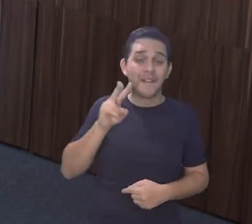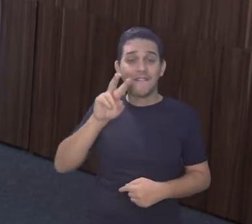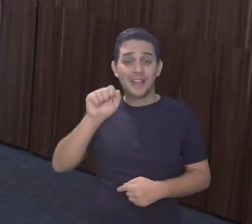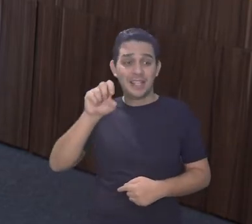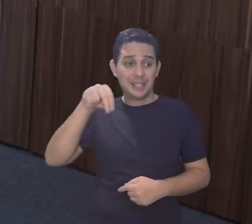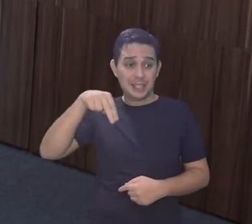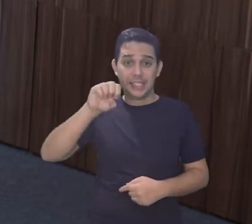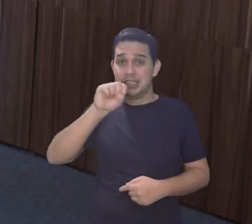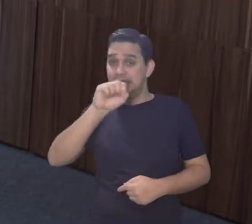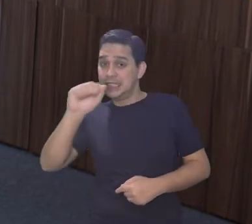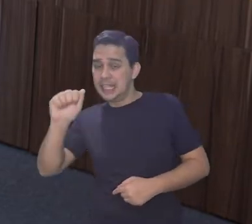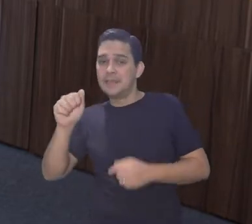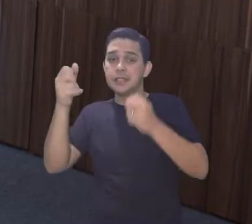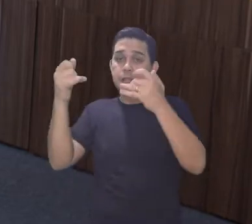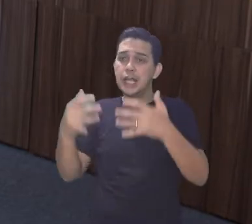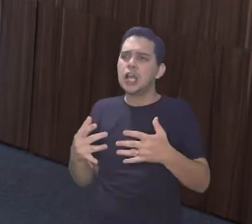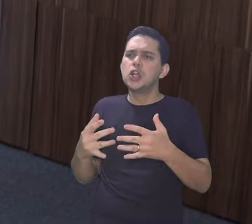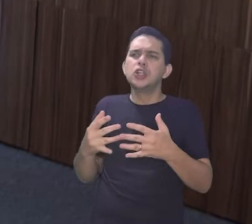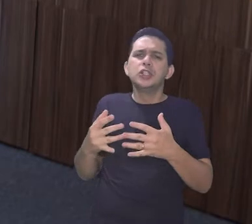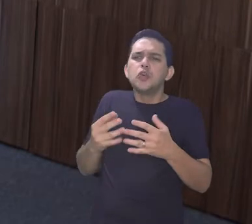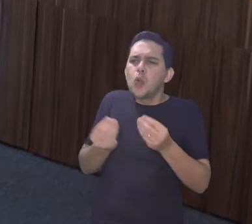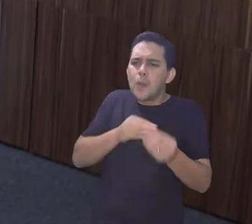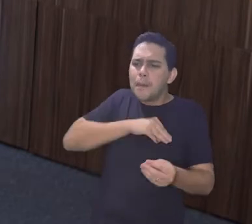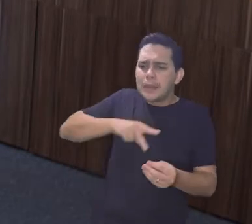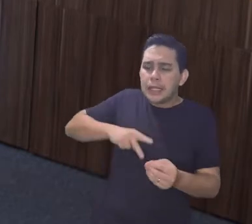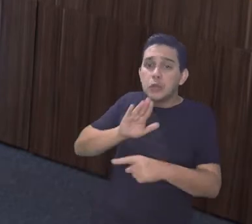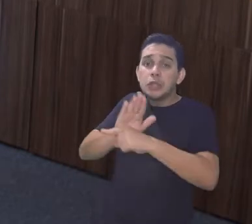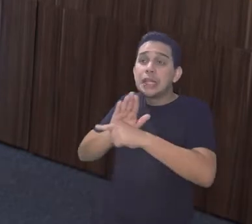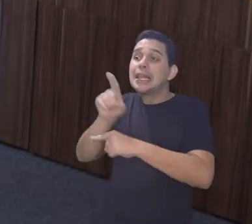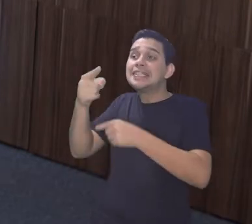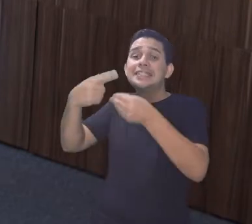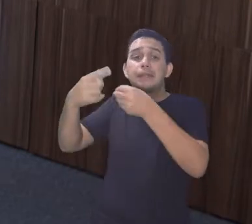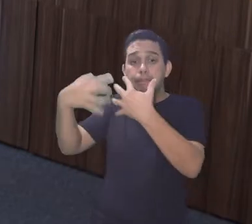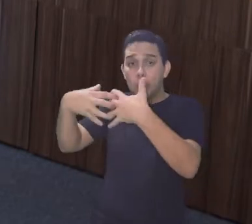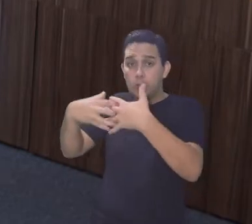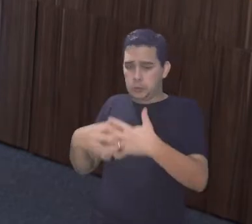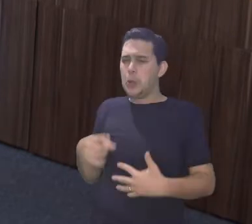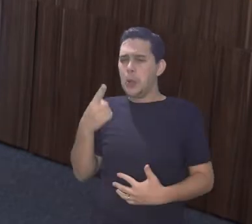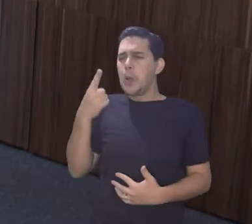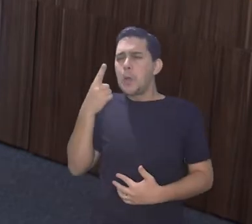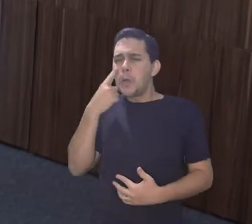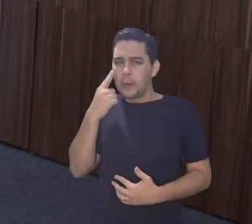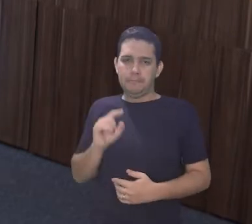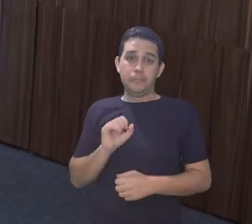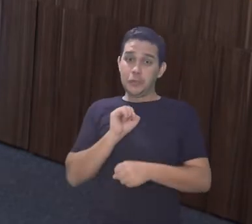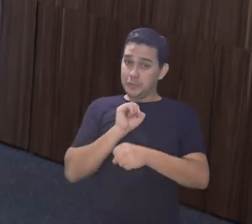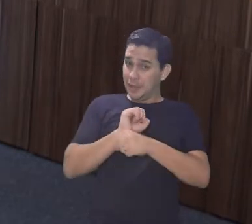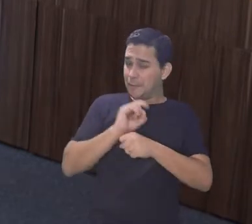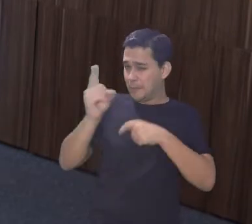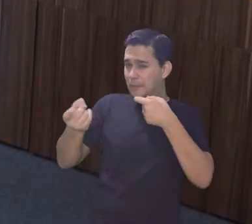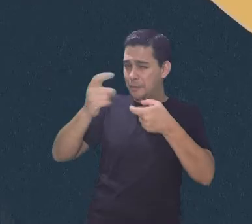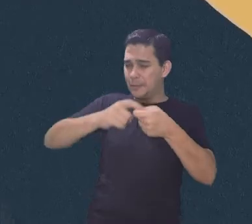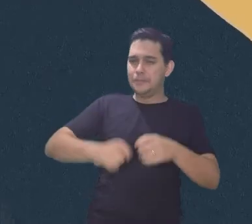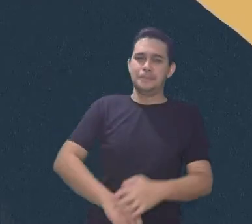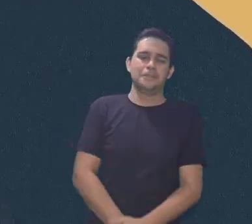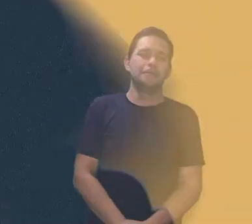Vanessa Katz, para falar sobre a atuação do órgão em Petrópolis. Não saia daí, o MP Cidadão volta